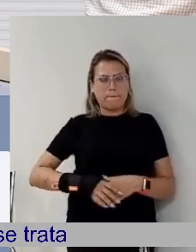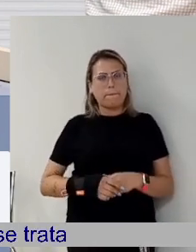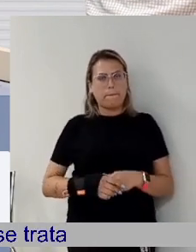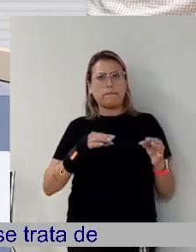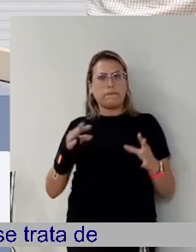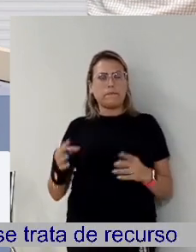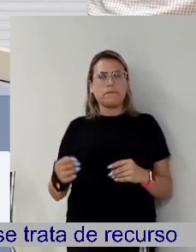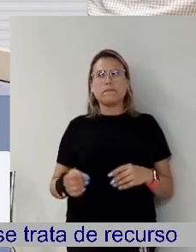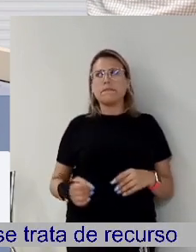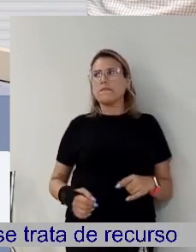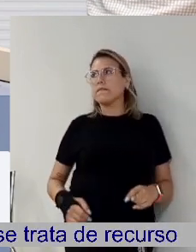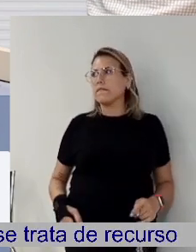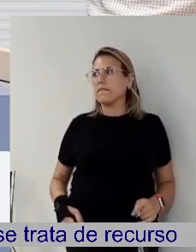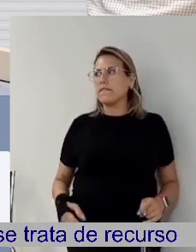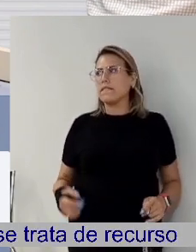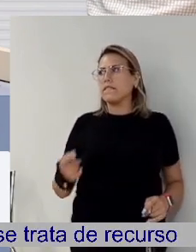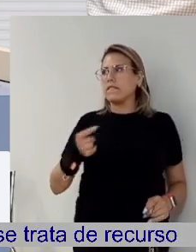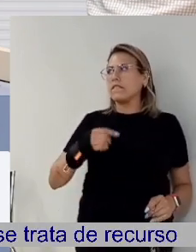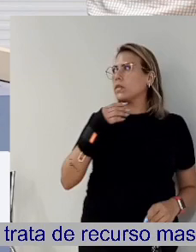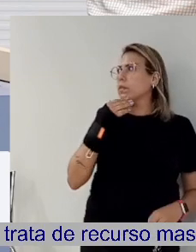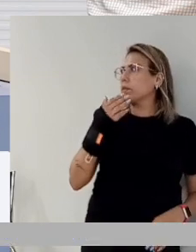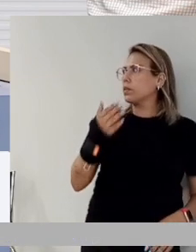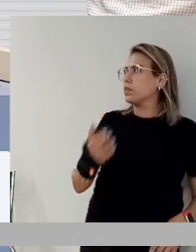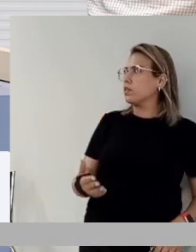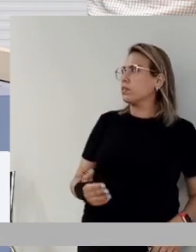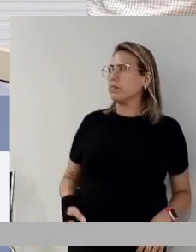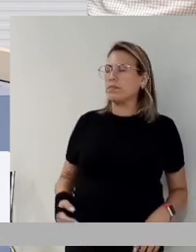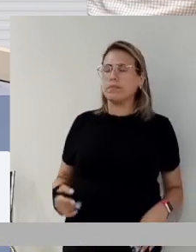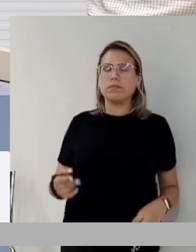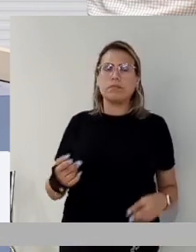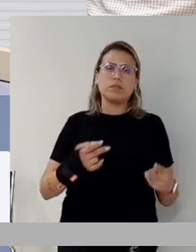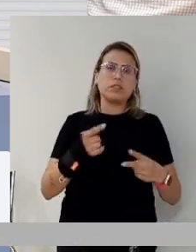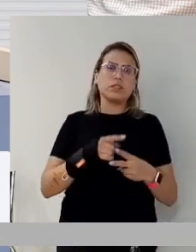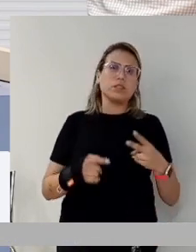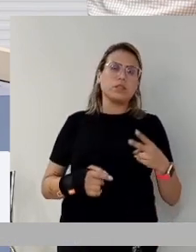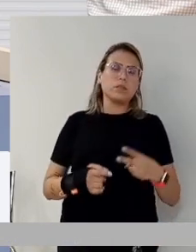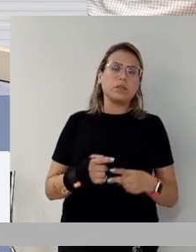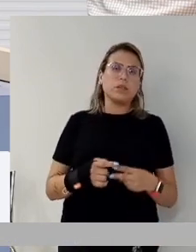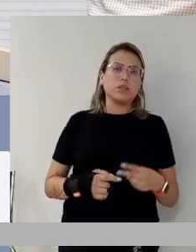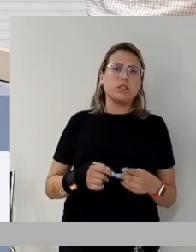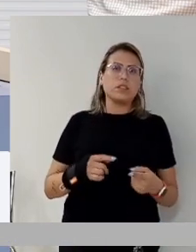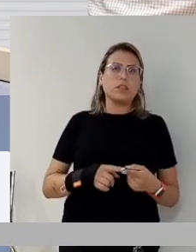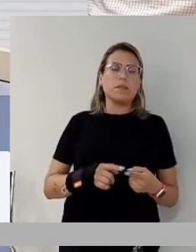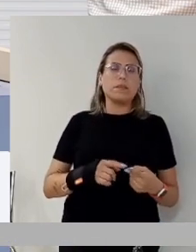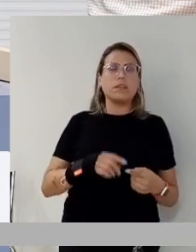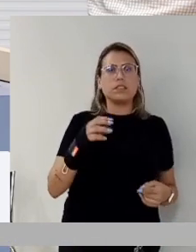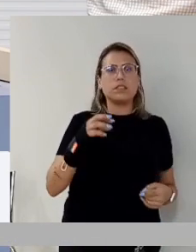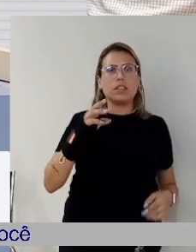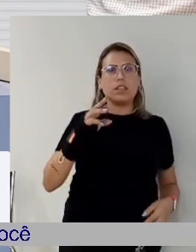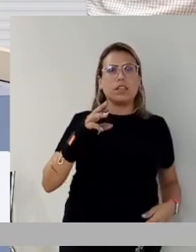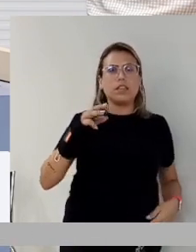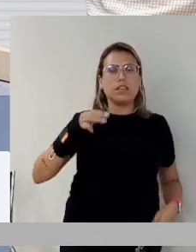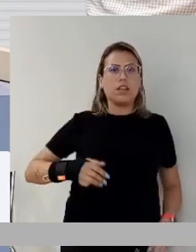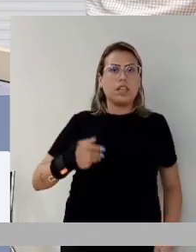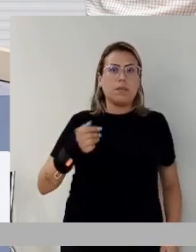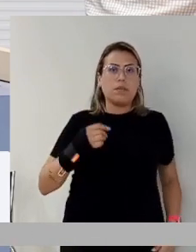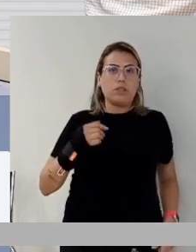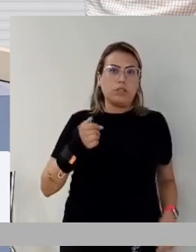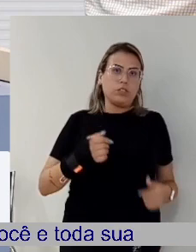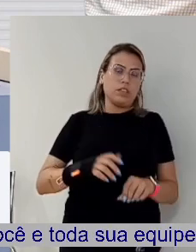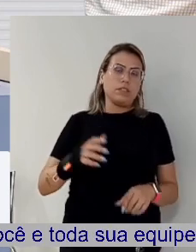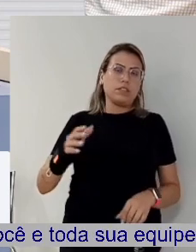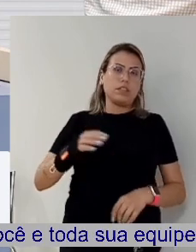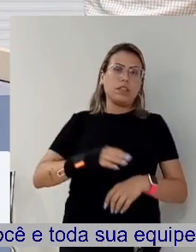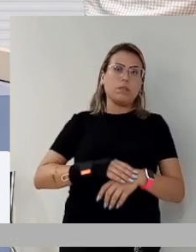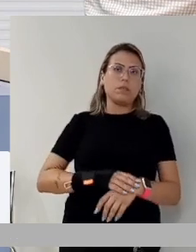do seu bem comum e do seu próximo e aí são esses dois pontos e sobre a CRM eu estava naquele momento e assim